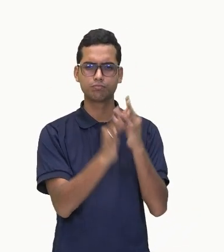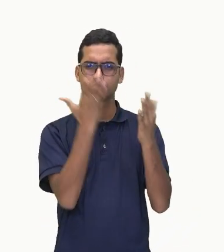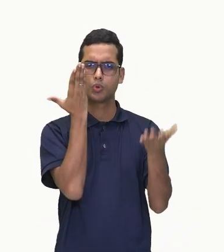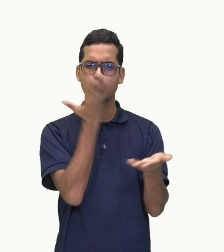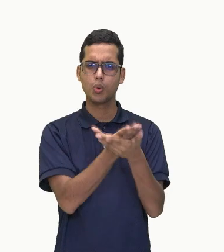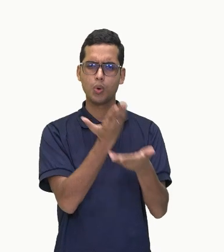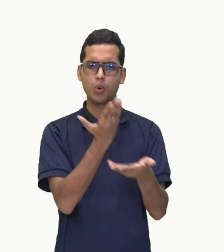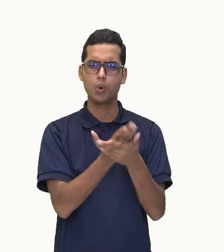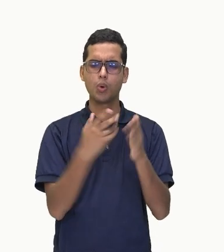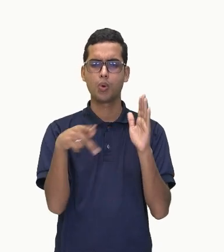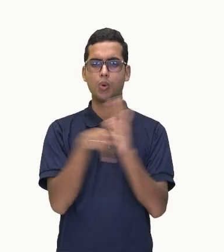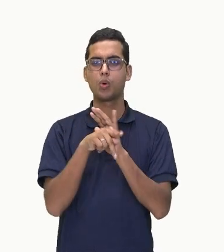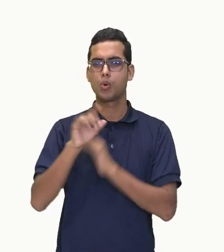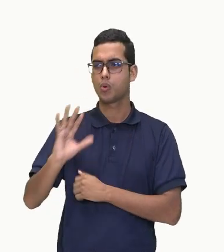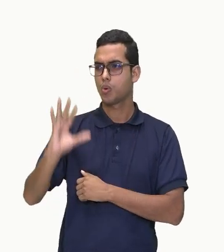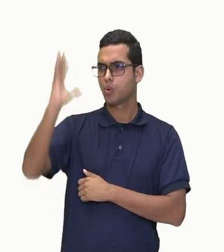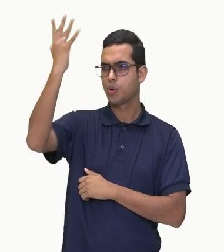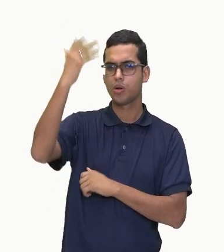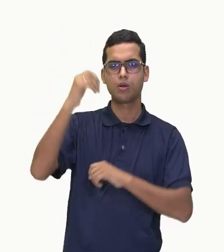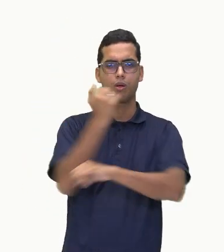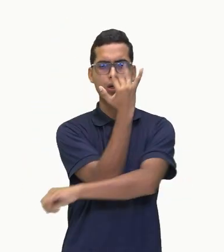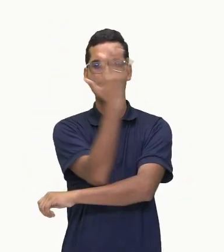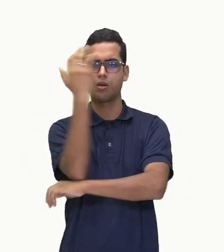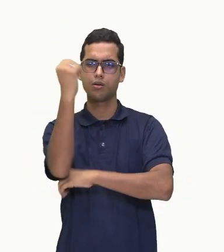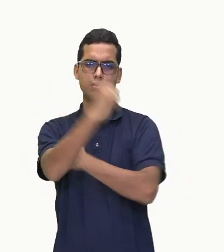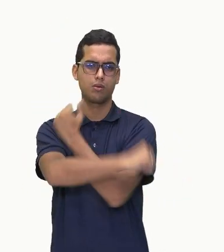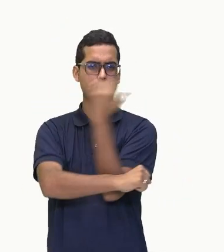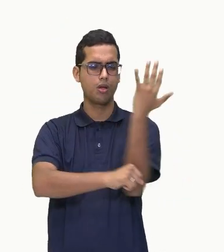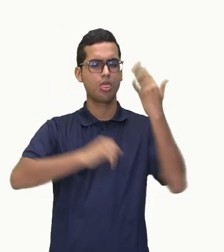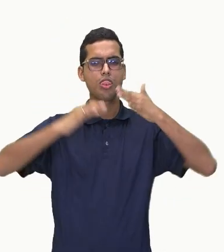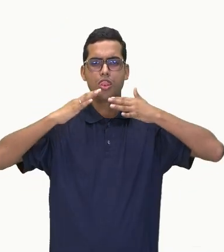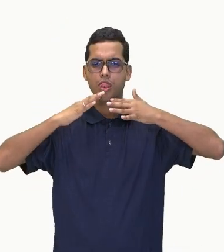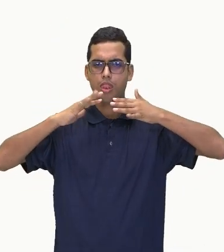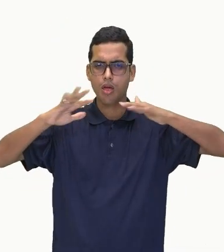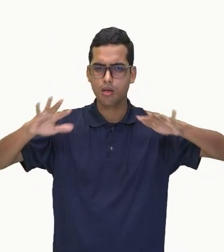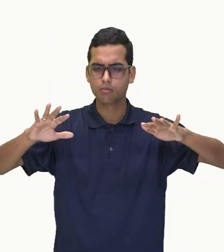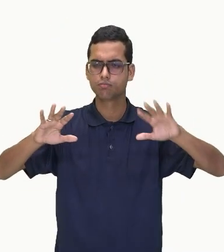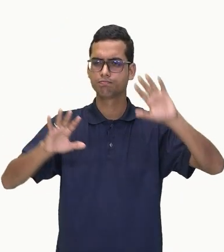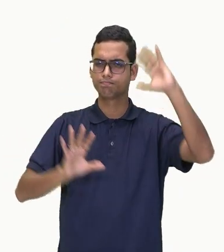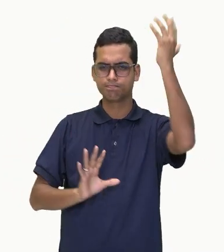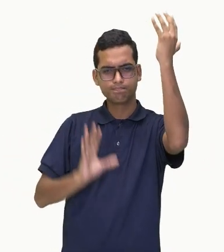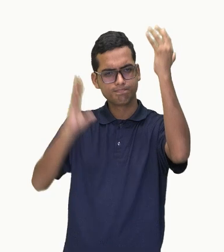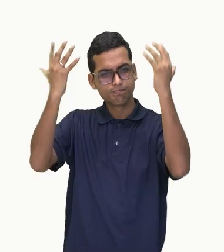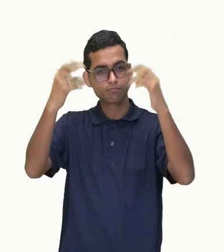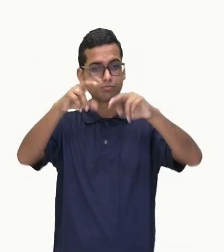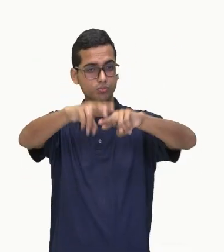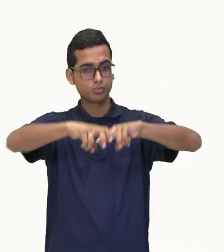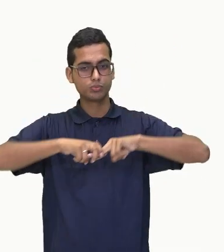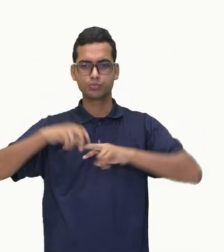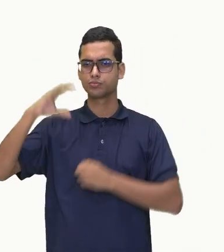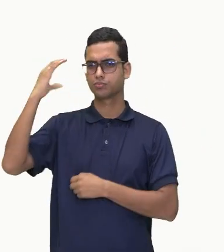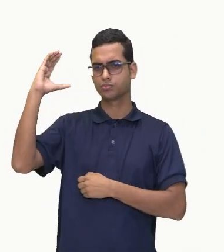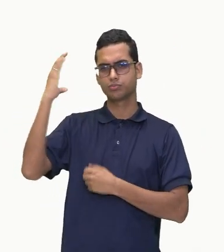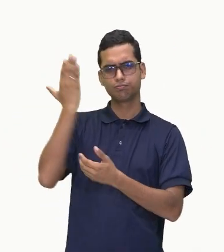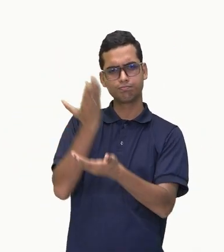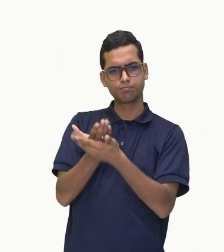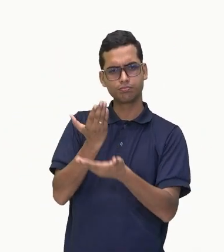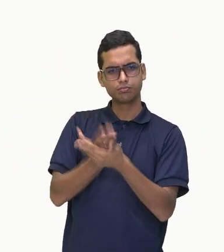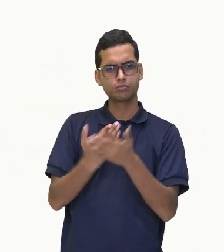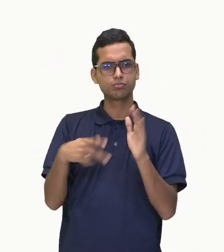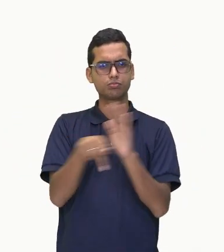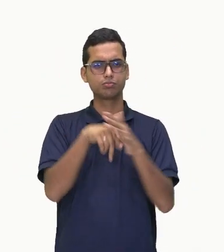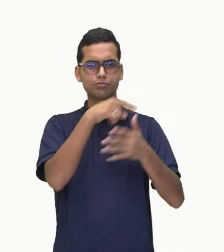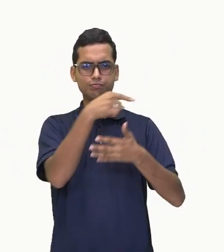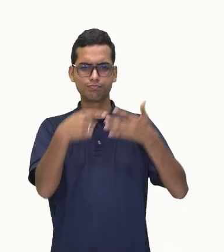estuda os fenômenos da natureza. Por isso que a ciência que estuda as propriedades e